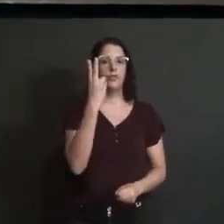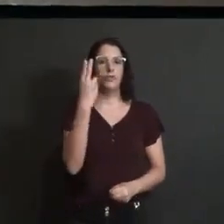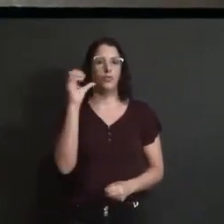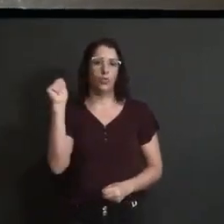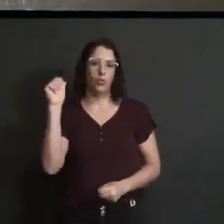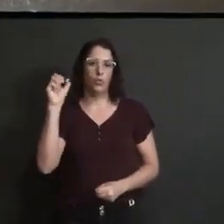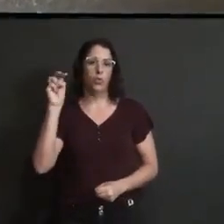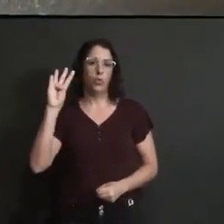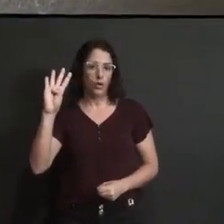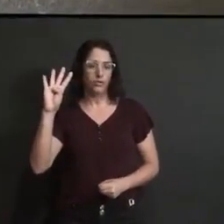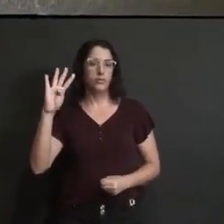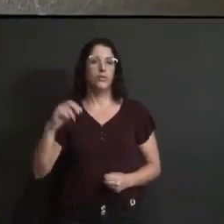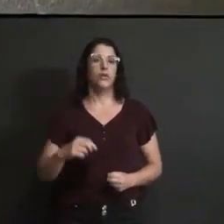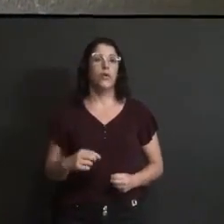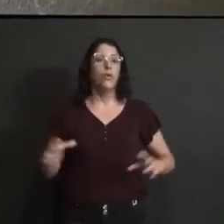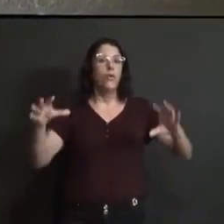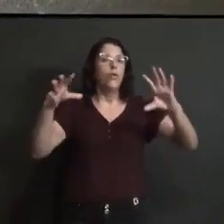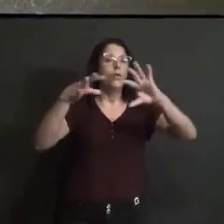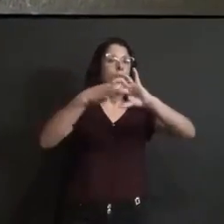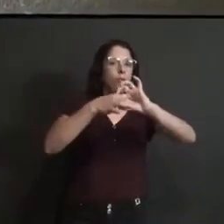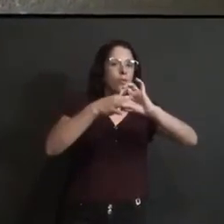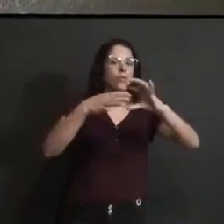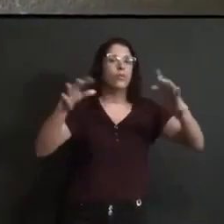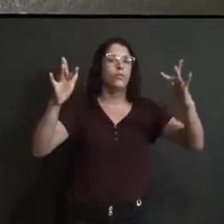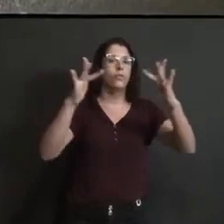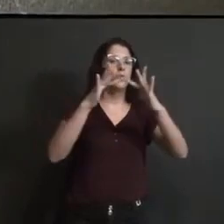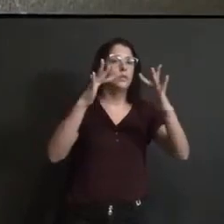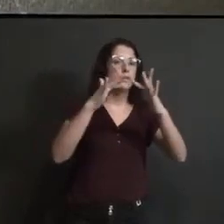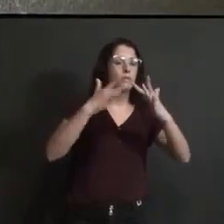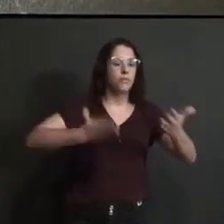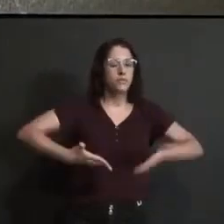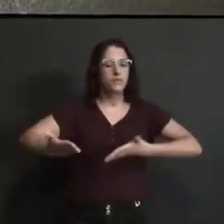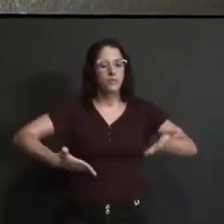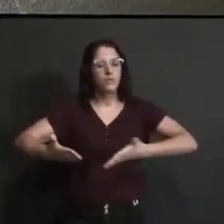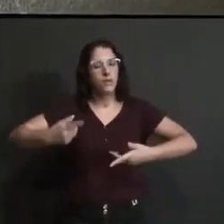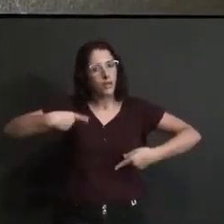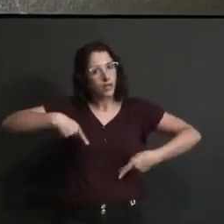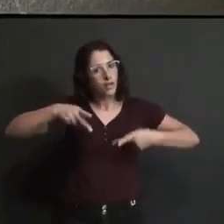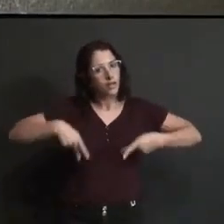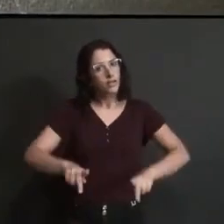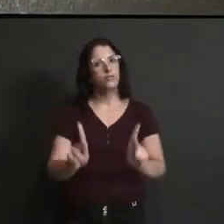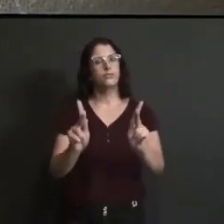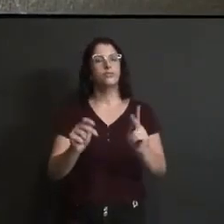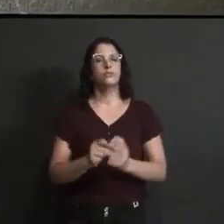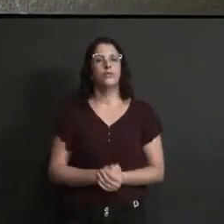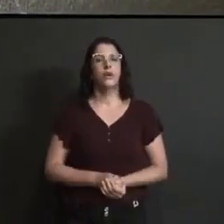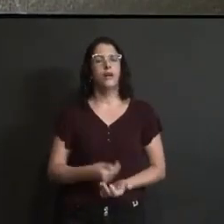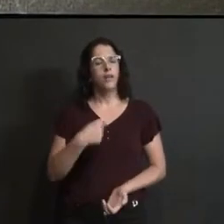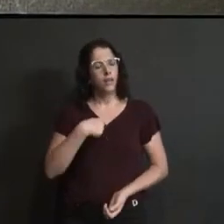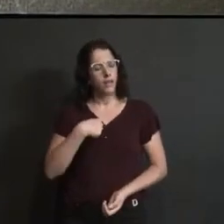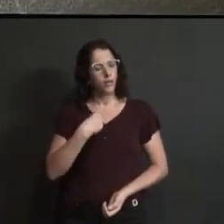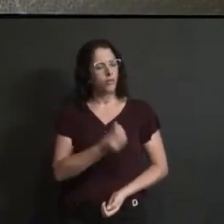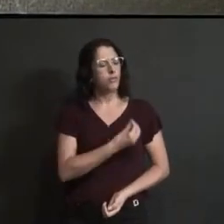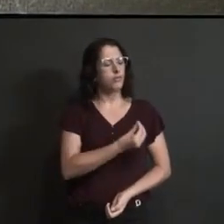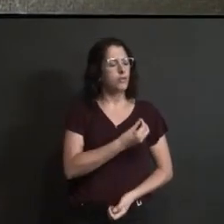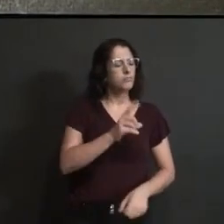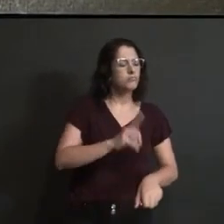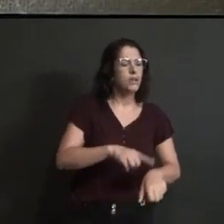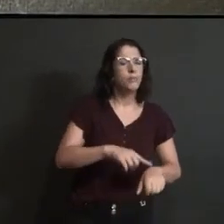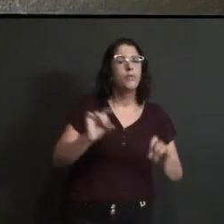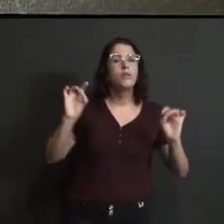tenho vivido um tempo muito especial nessa palavra, de